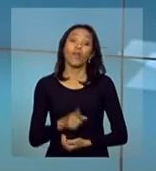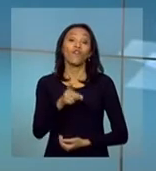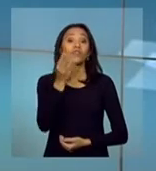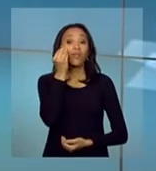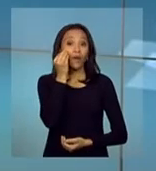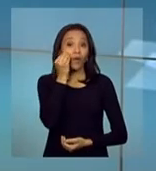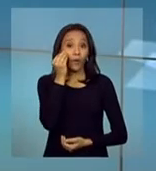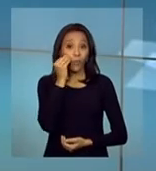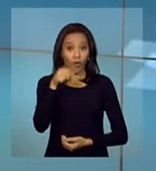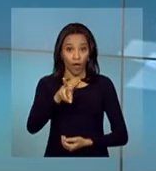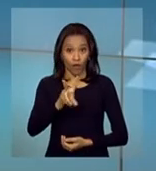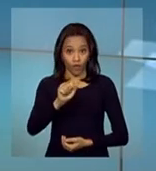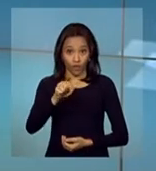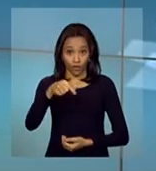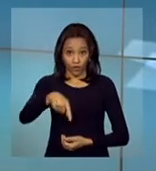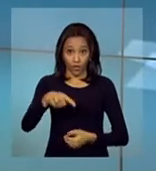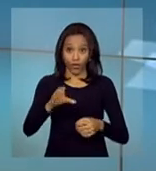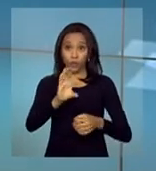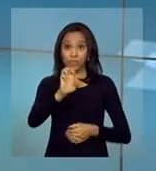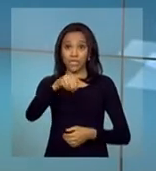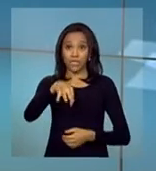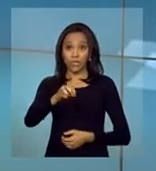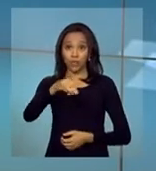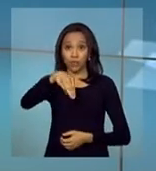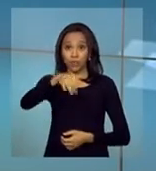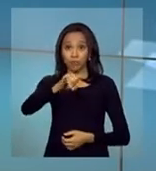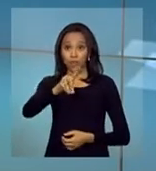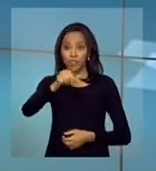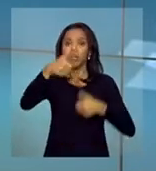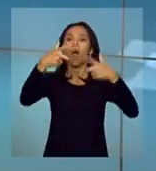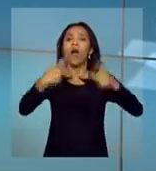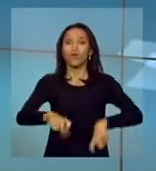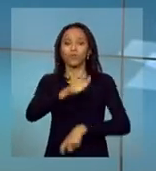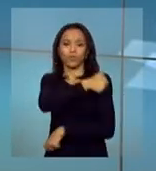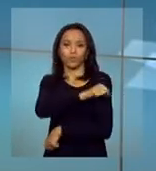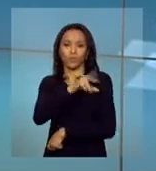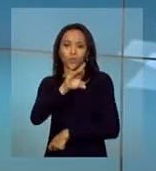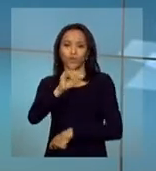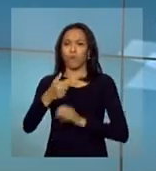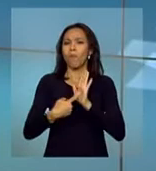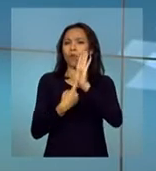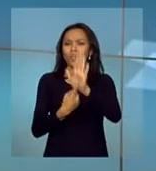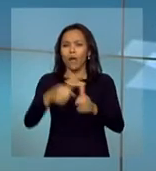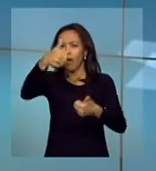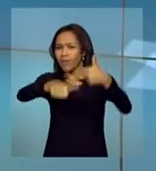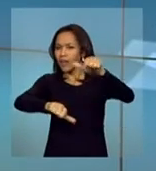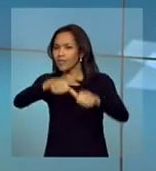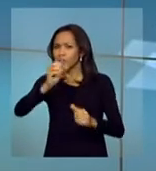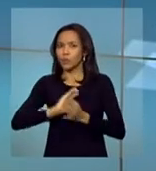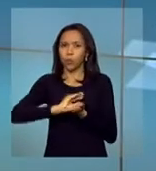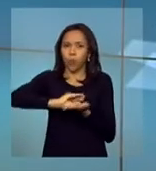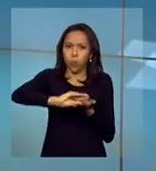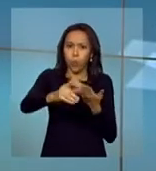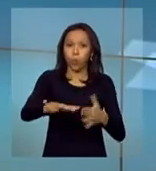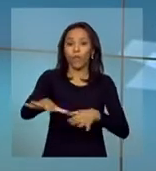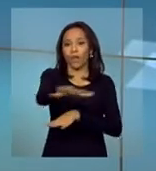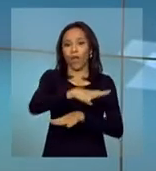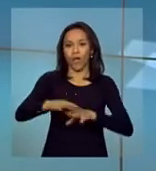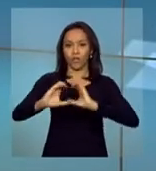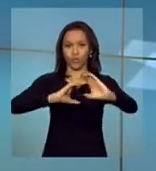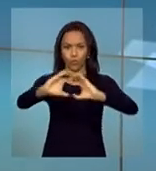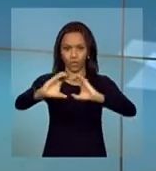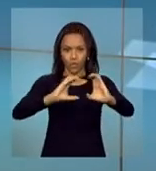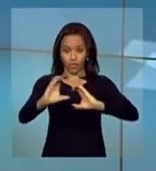Você acompanhou ao vivo do Centro Aberto de Mídia, no Rio de Janeiro, a apresentação do balanço dos investimentos em telecomunicações.